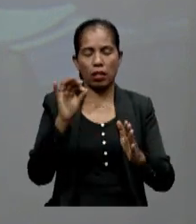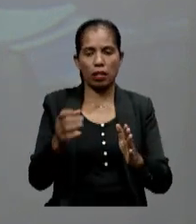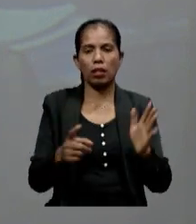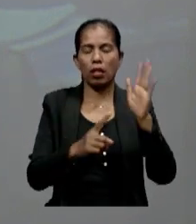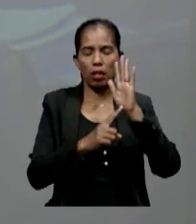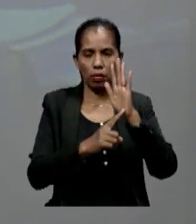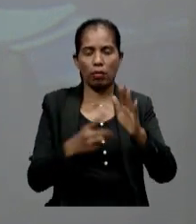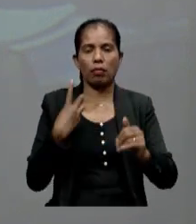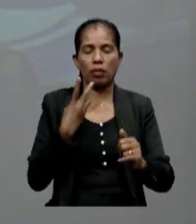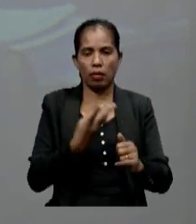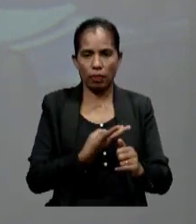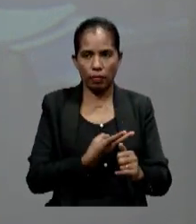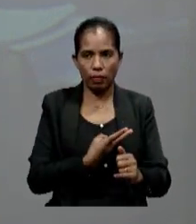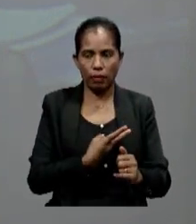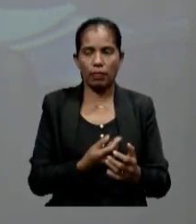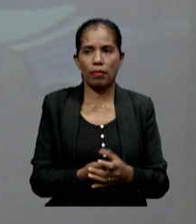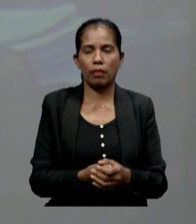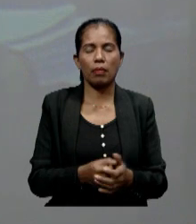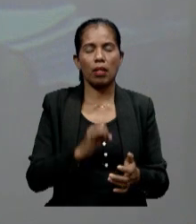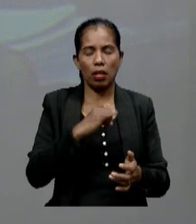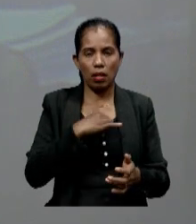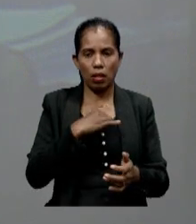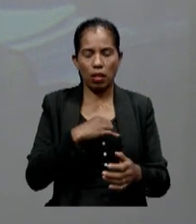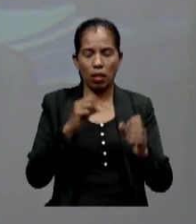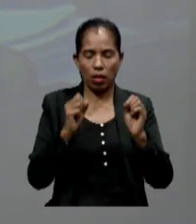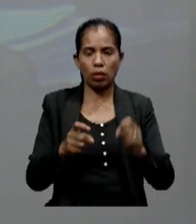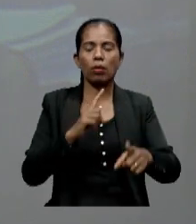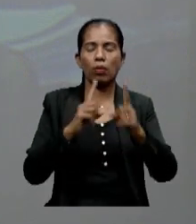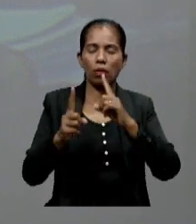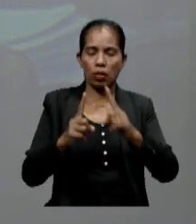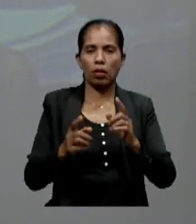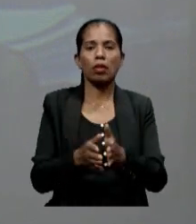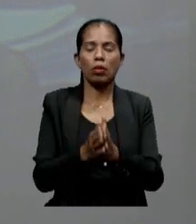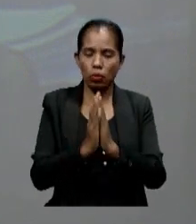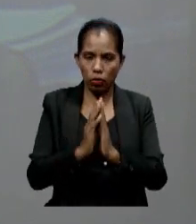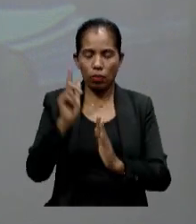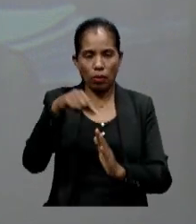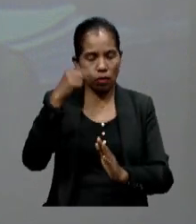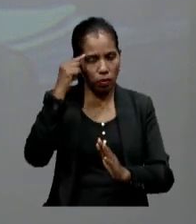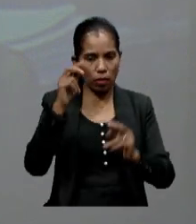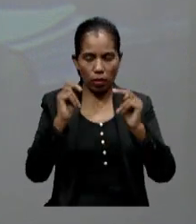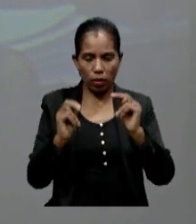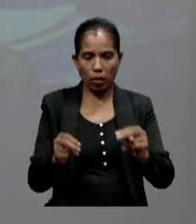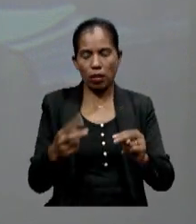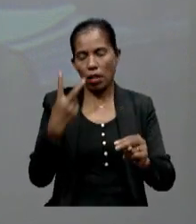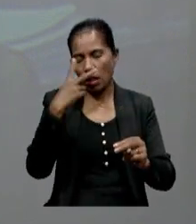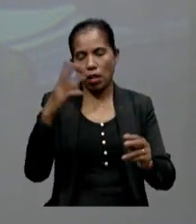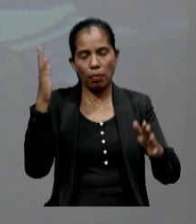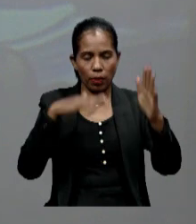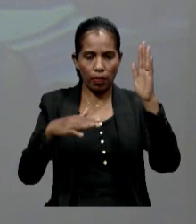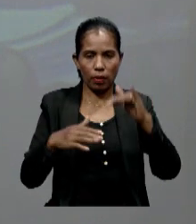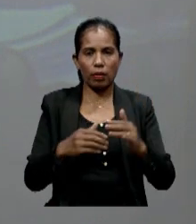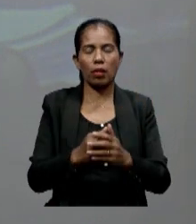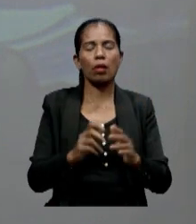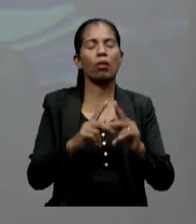amanhã. Amanhã a missa cata o anjo, por ele fute, ele vai. Custo para o governo, tem que resolver o problema. Ou companhia para